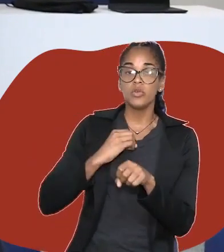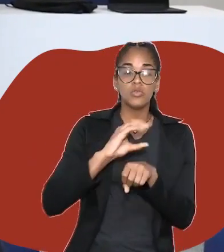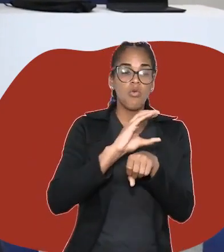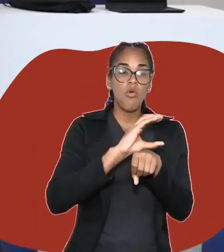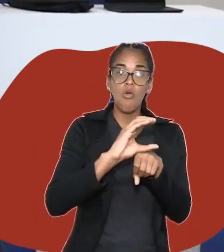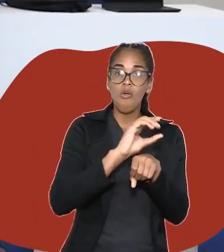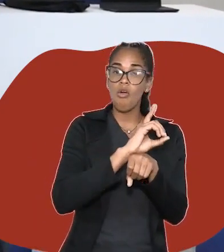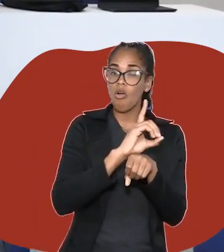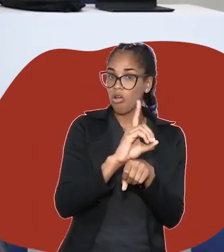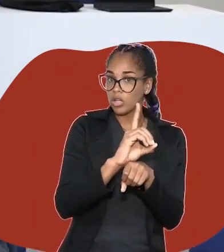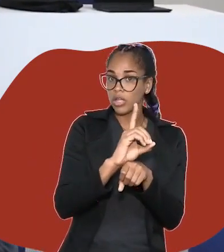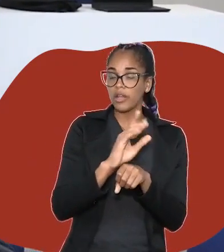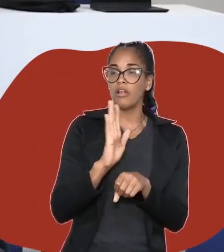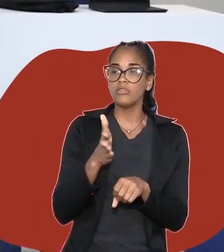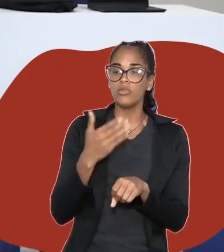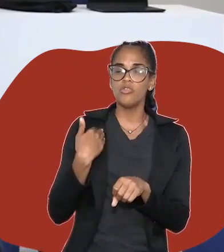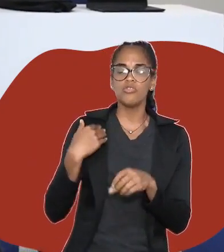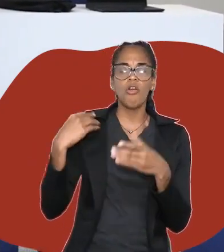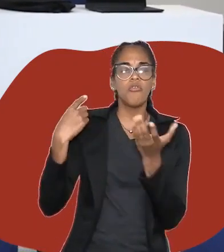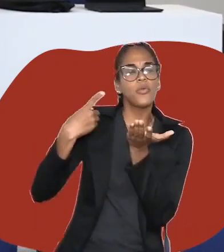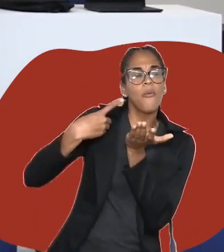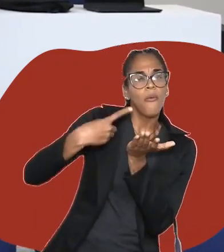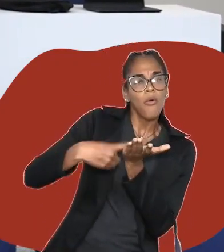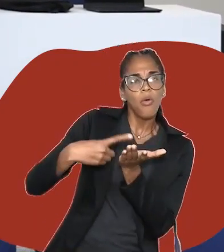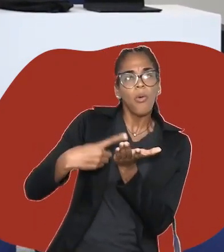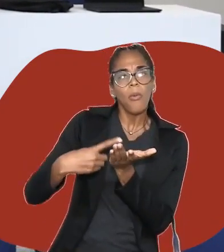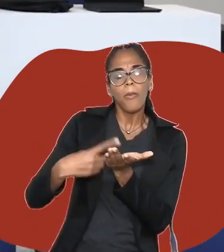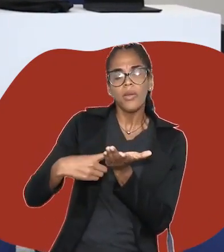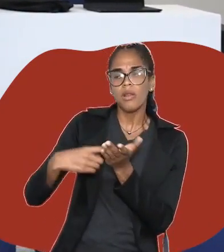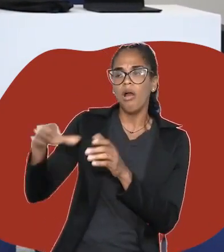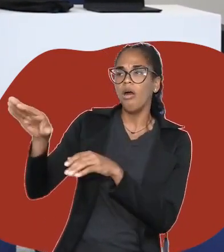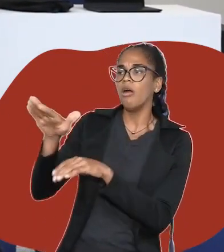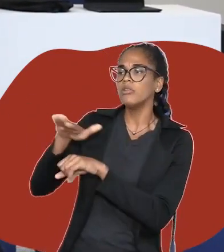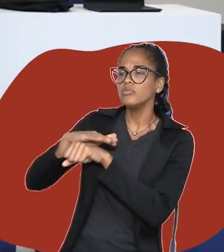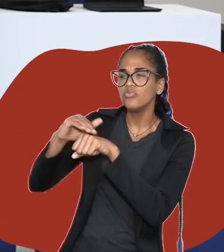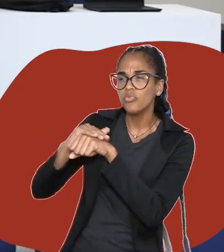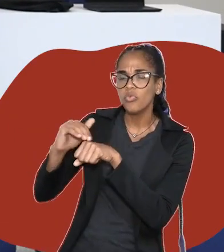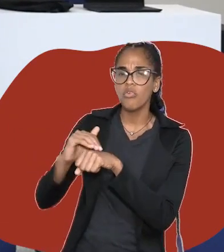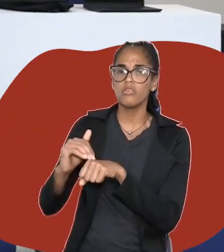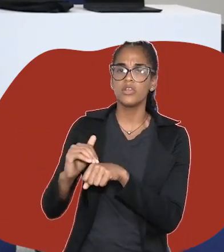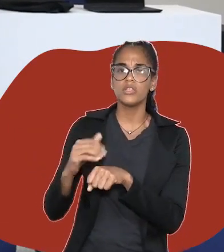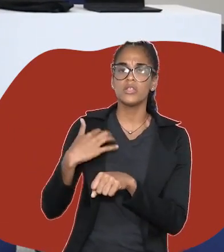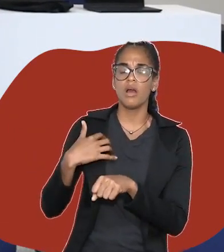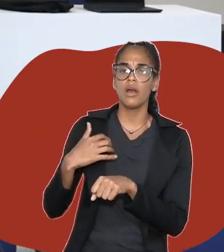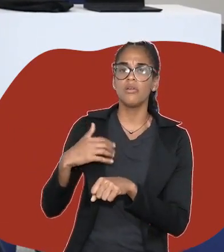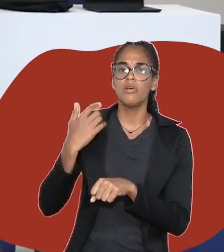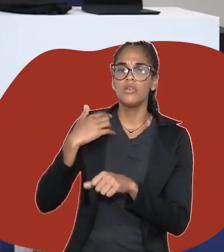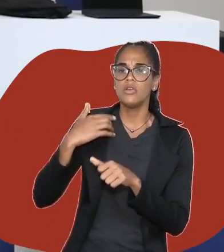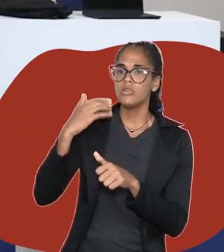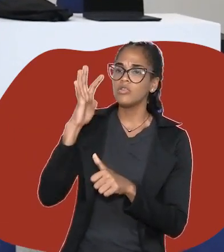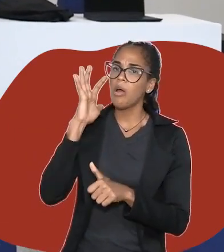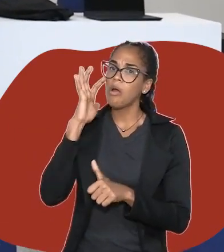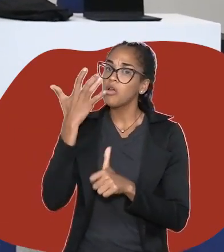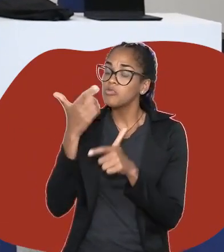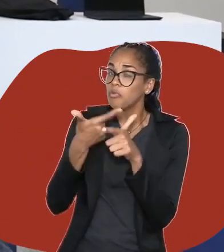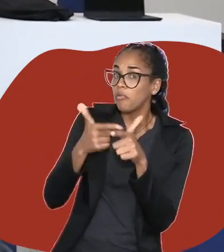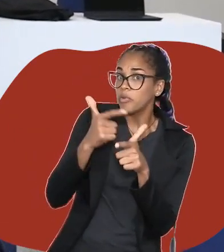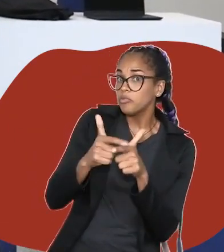a maioria, né, os coordenadores das circunscrições já foram contactados, né, muitas das demandas